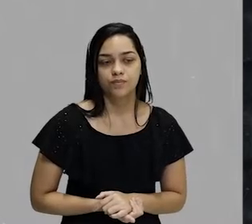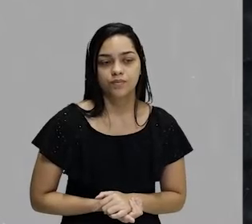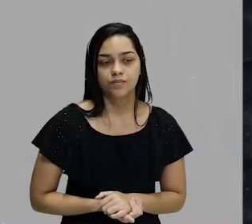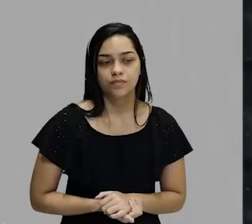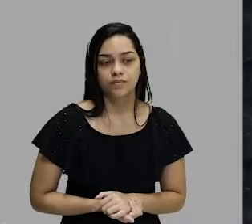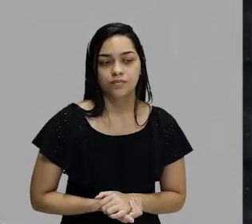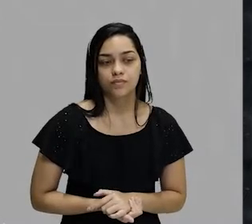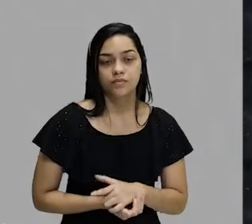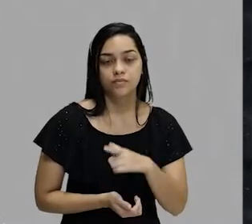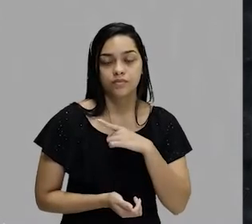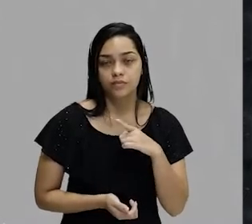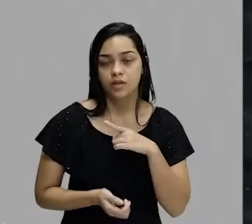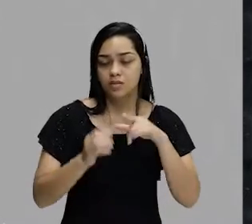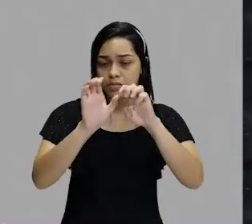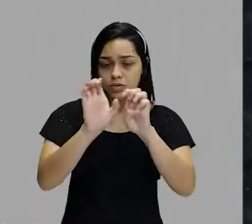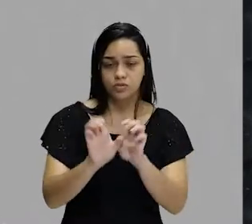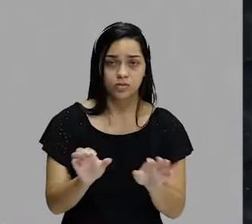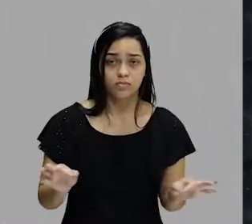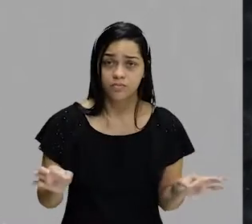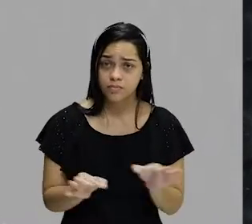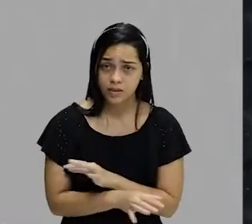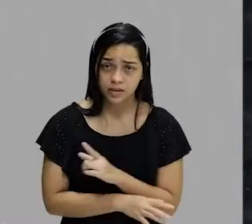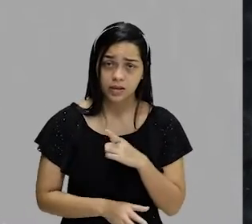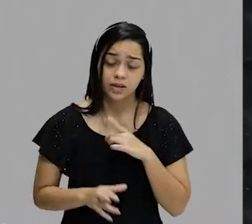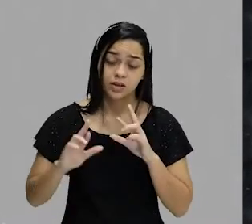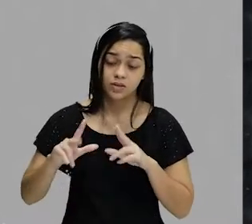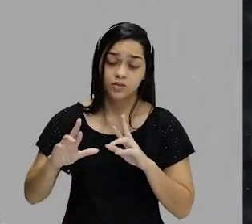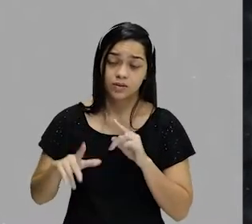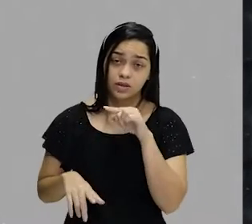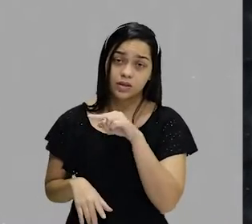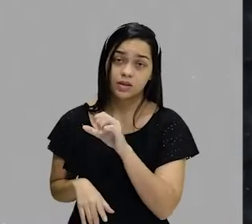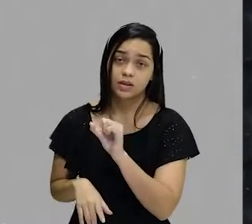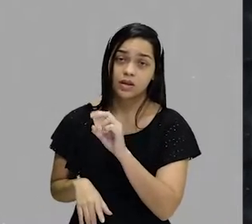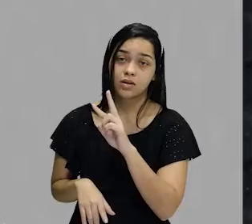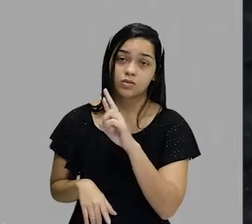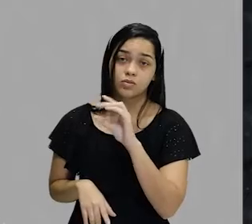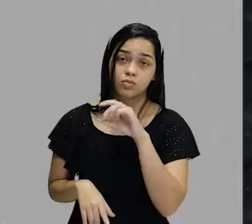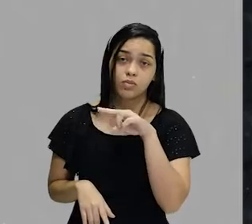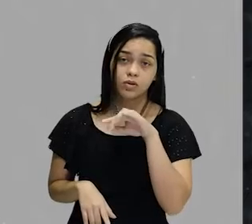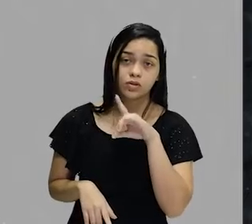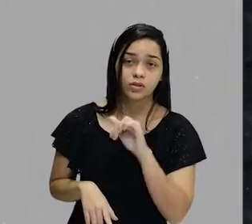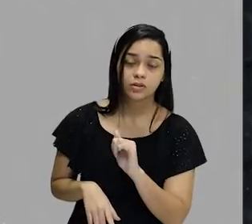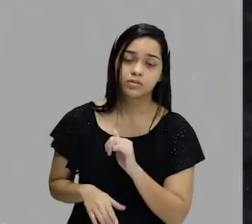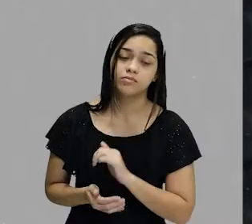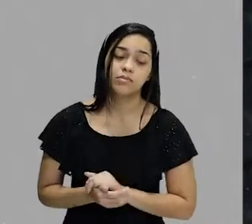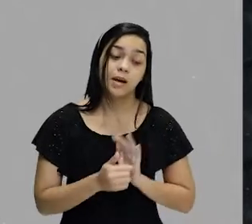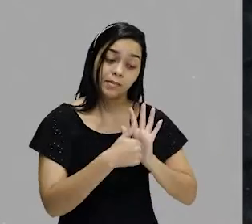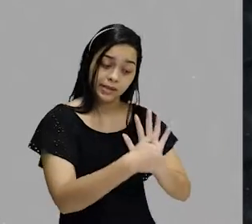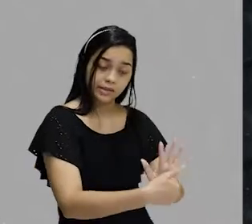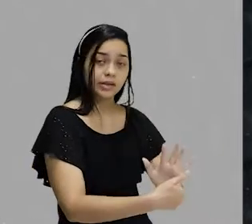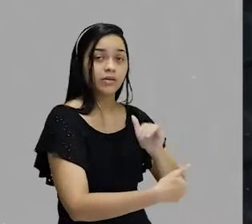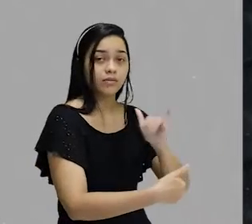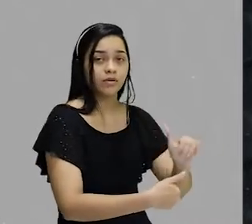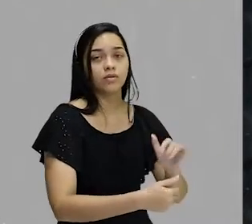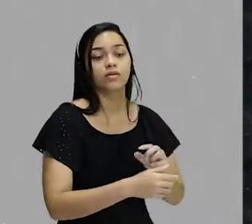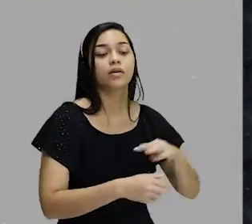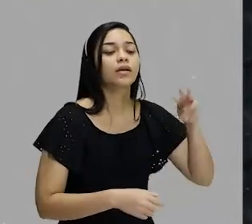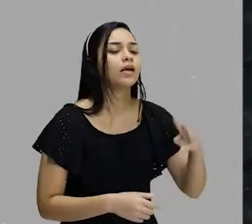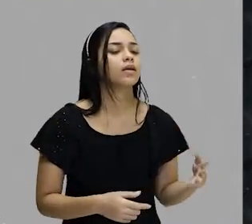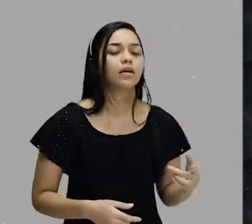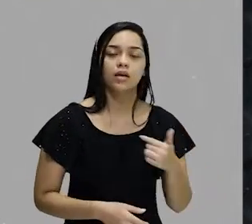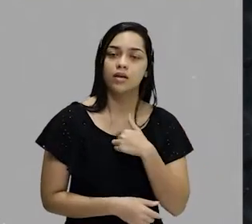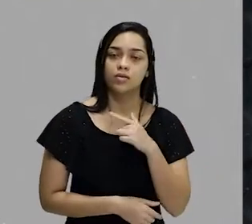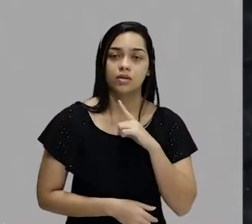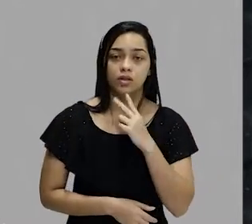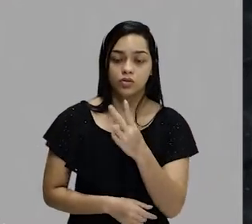Então, aqui eu tenho uma estrutura completa, que é diferente da subordinada. Apresentei a devida justificativa. Quem? Eu. Então,